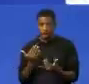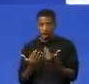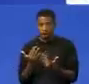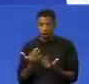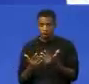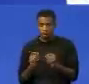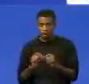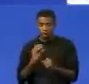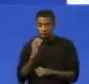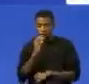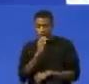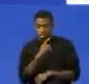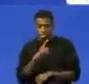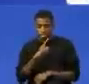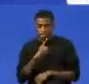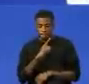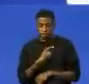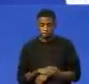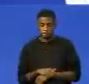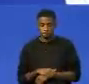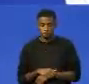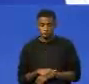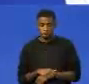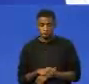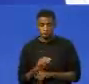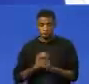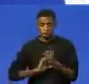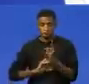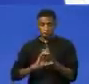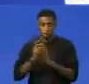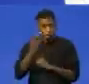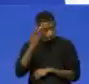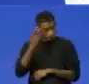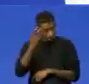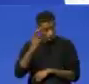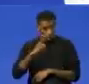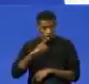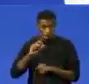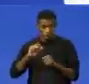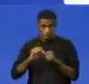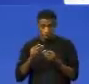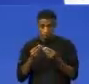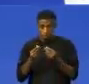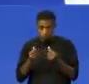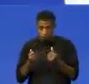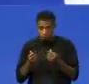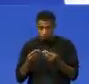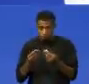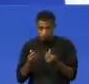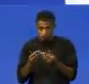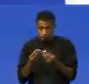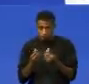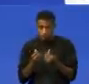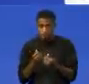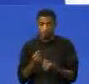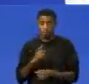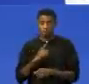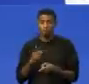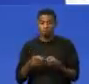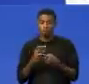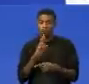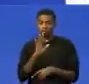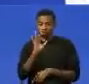Em temperatura ambiente, apresenta aspecto oleoso. E a intensidade luminosa é um fator que influencia a concentração.